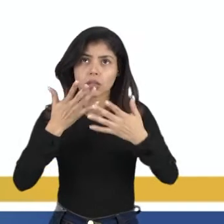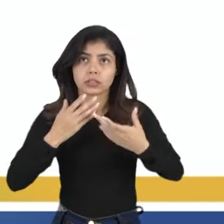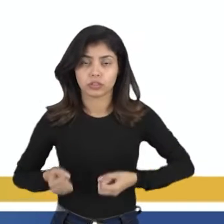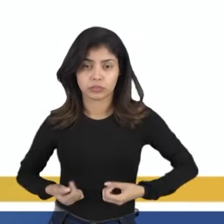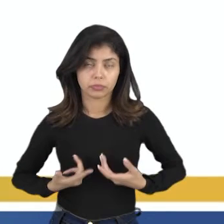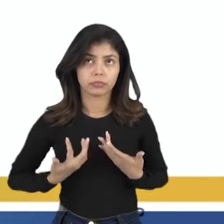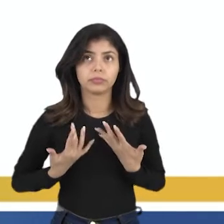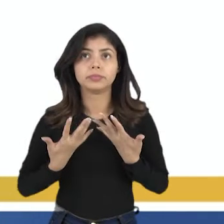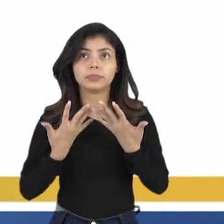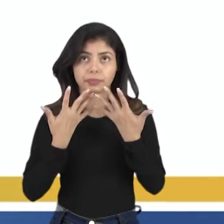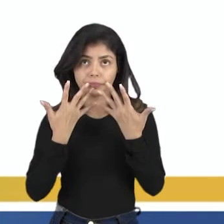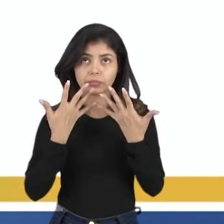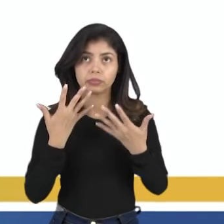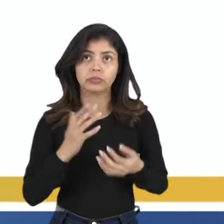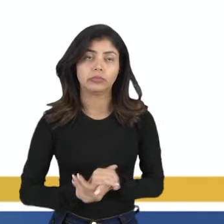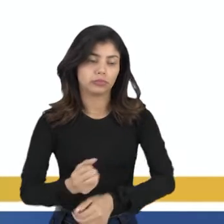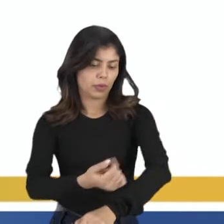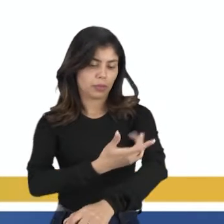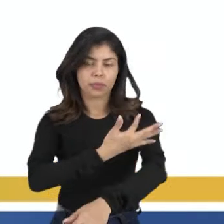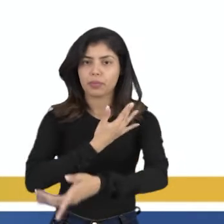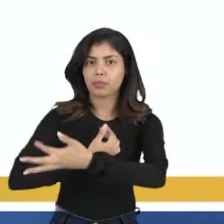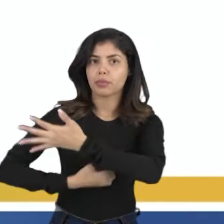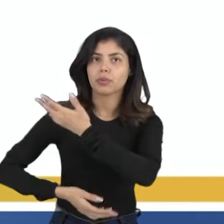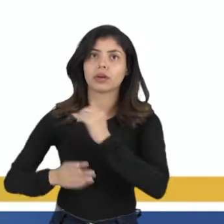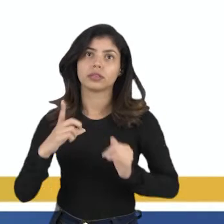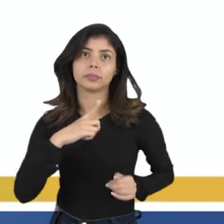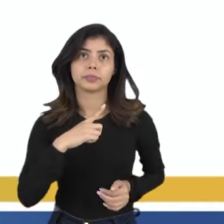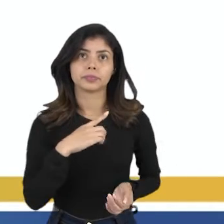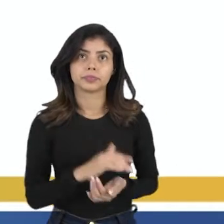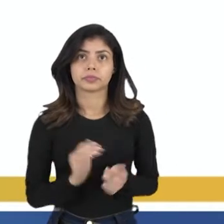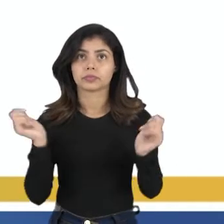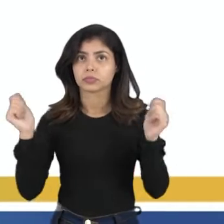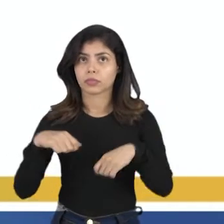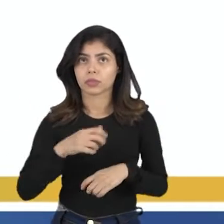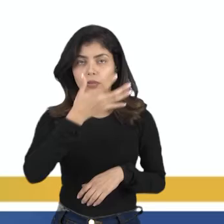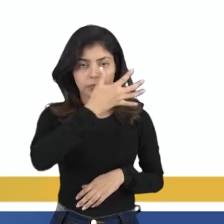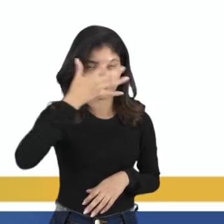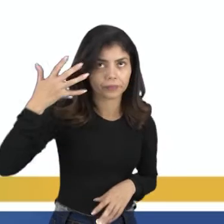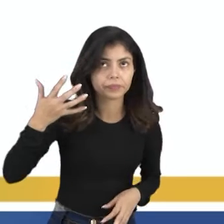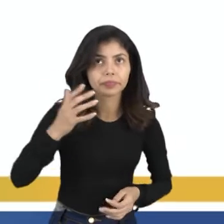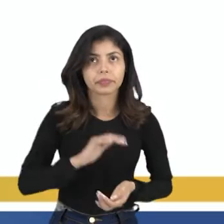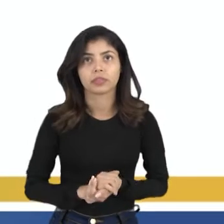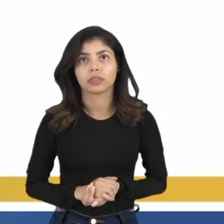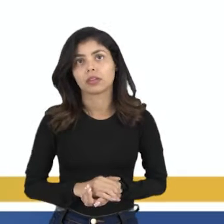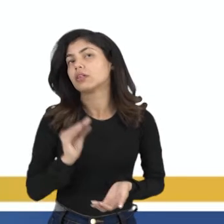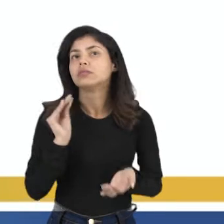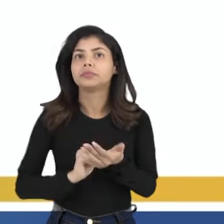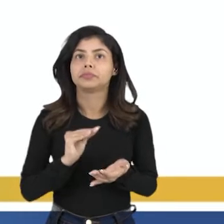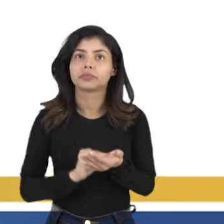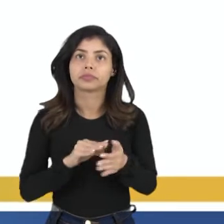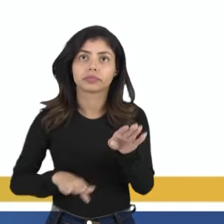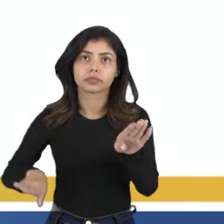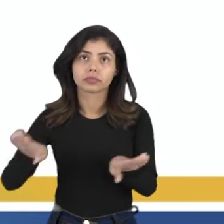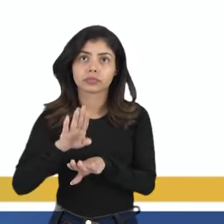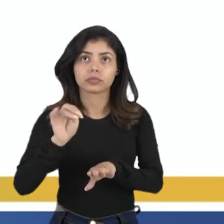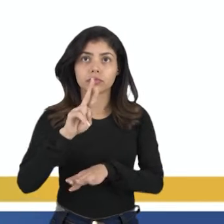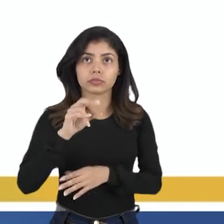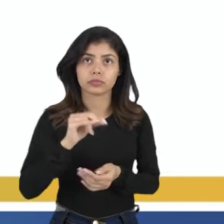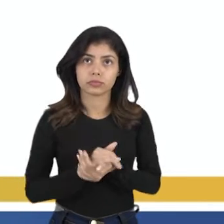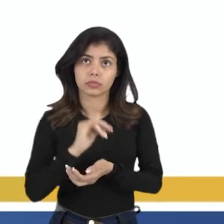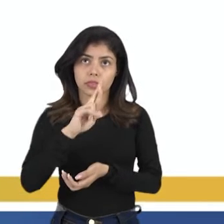dos sentimentos e emoções. Possuía um caráter deveras